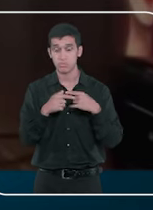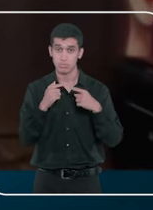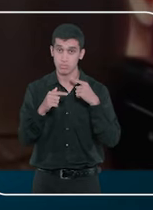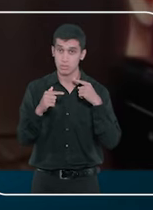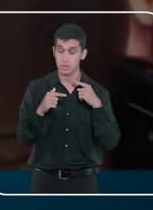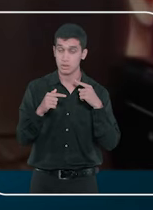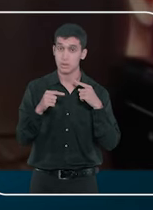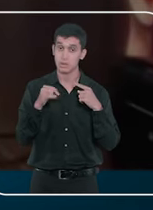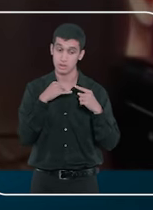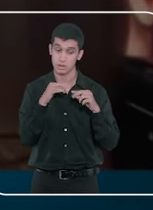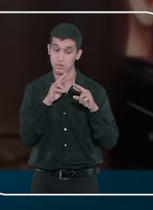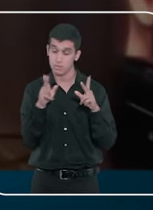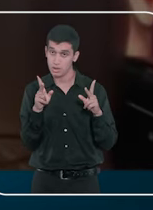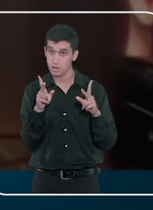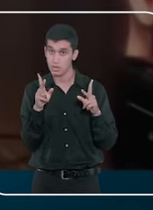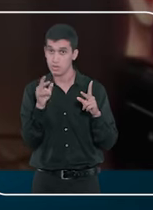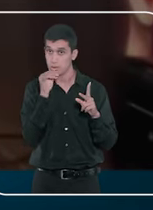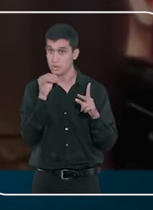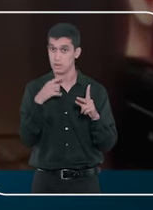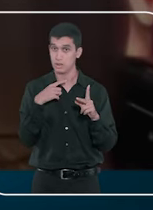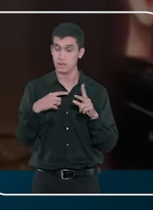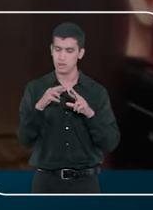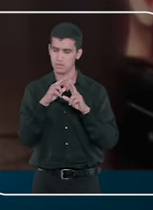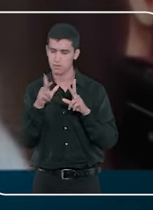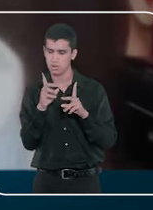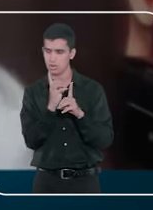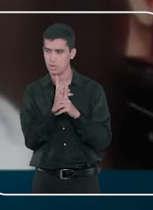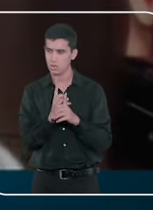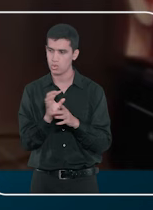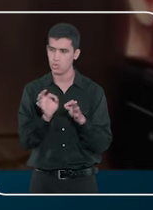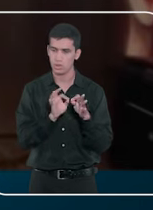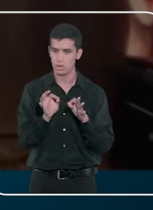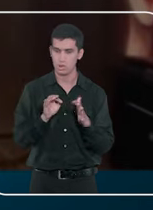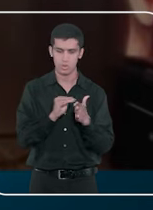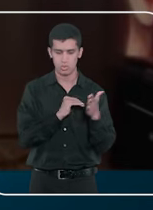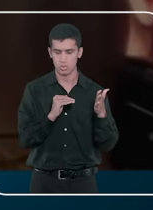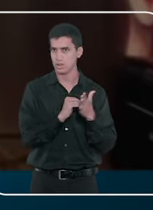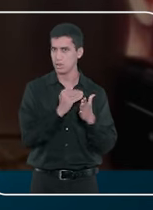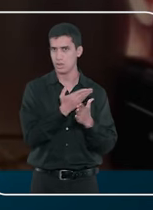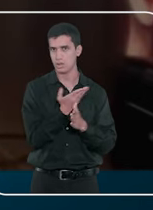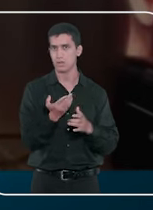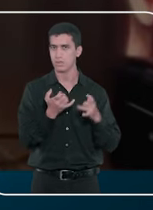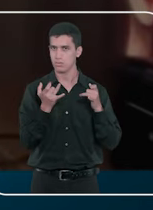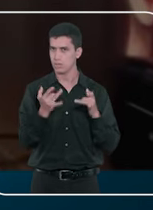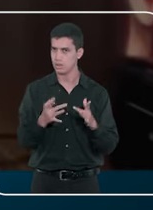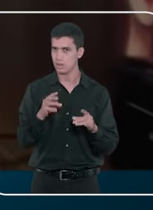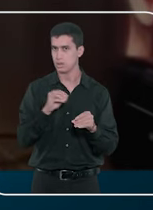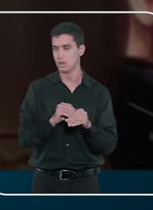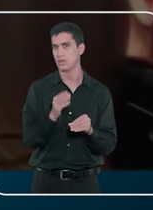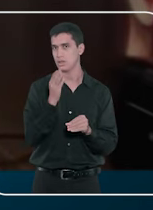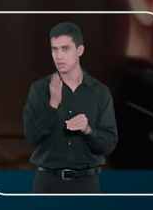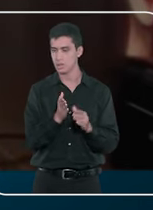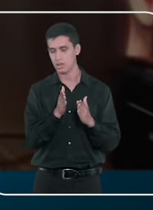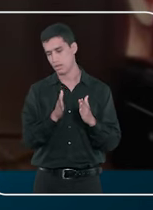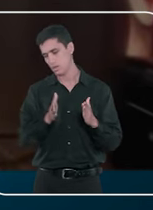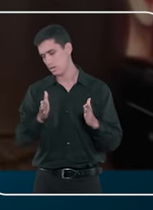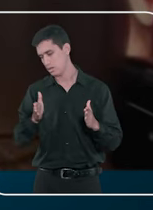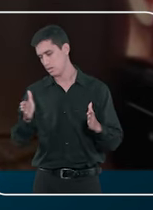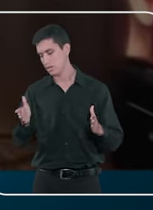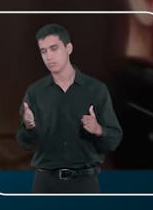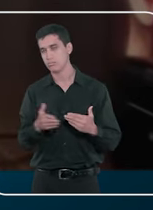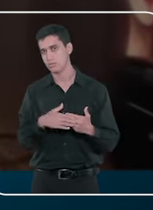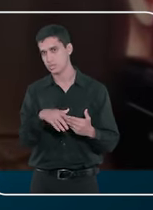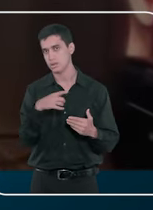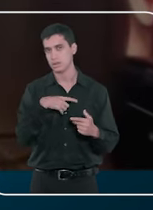a distinção das funções, de forma bem singela, todas estas se manifestam neste procedimento que